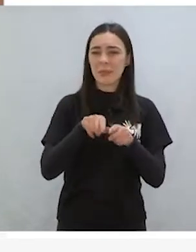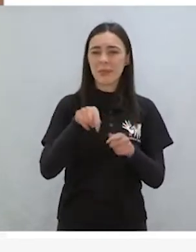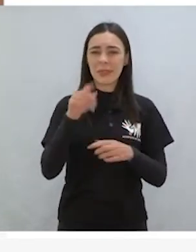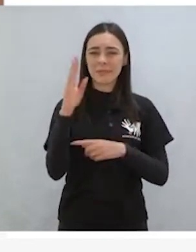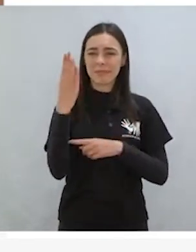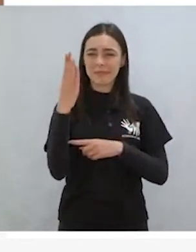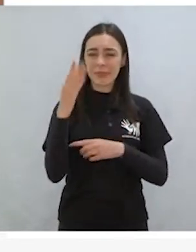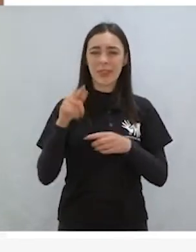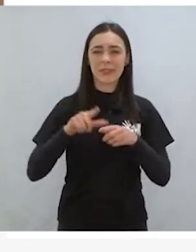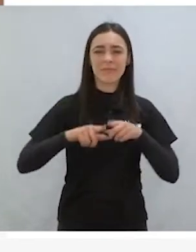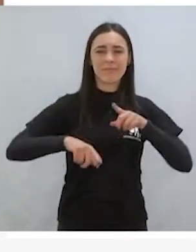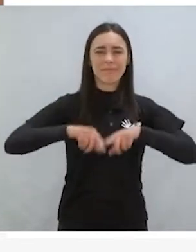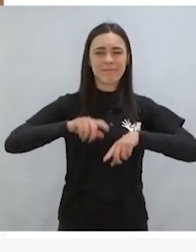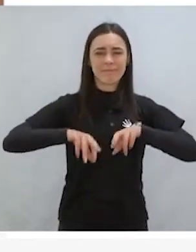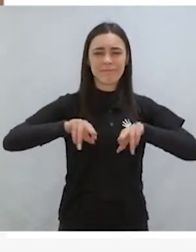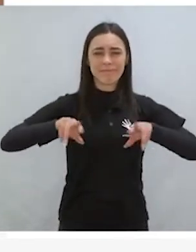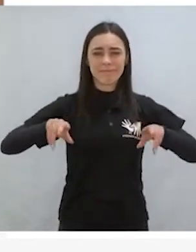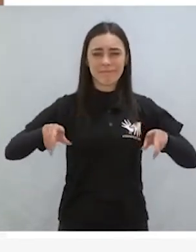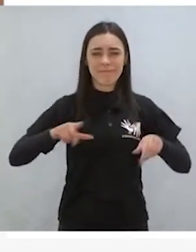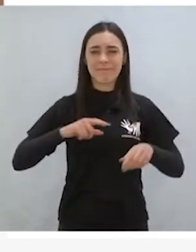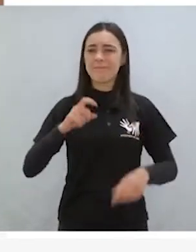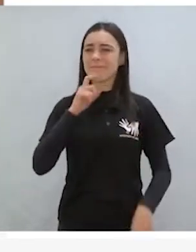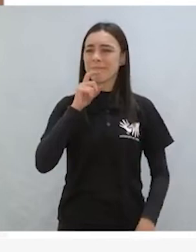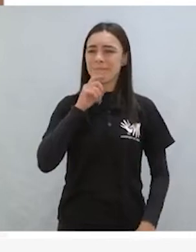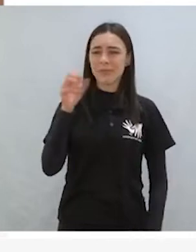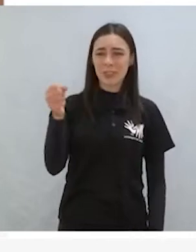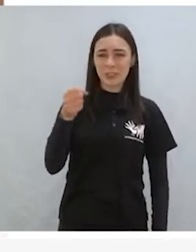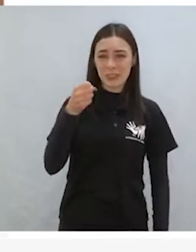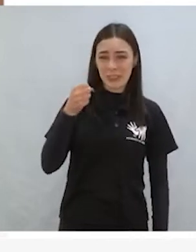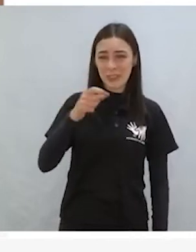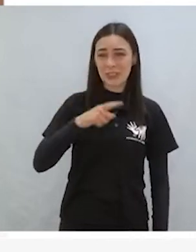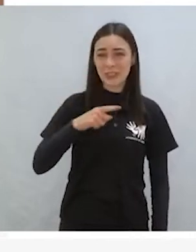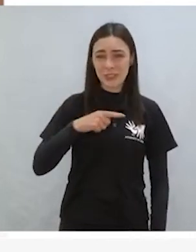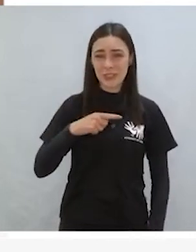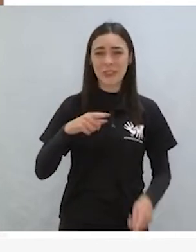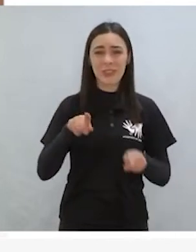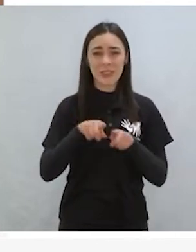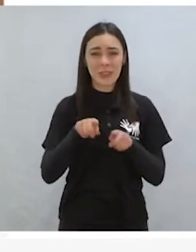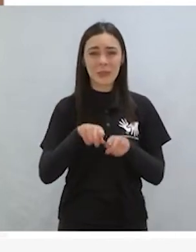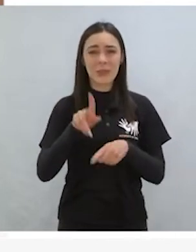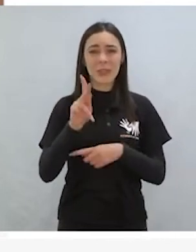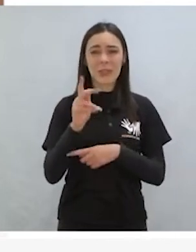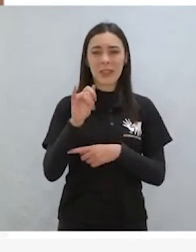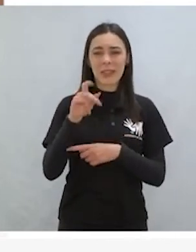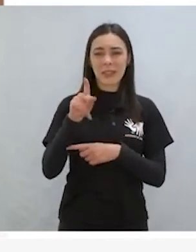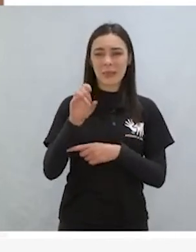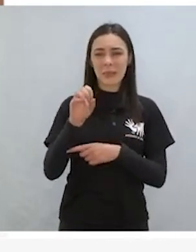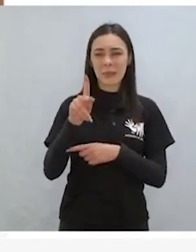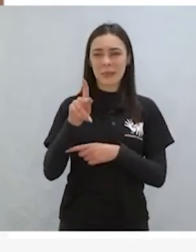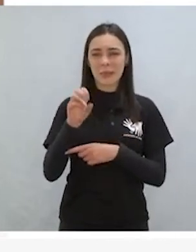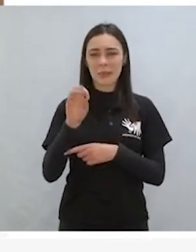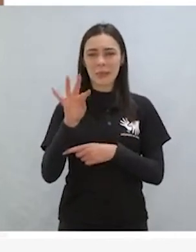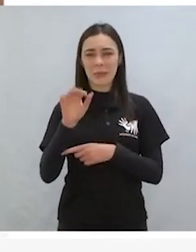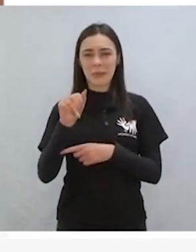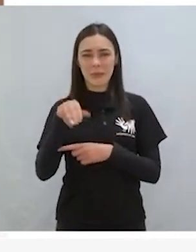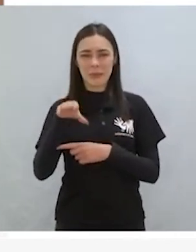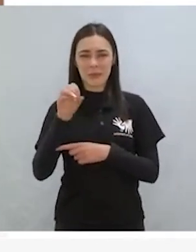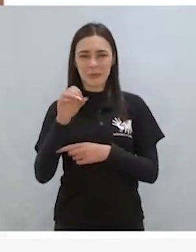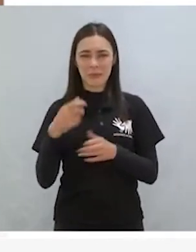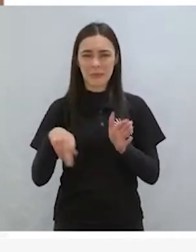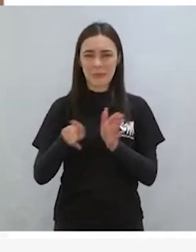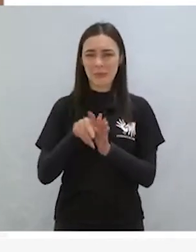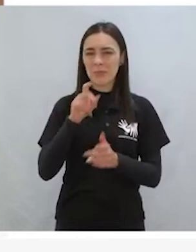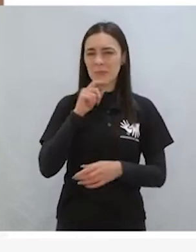espelhos, ferramentas, geladeiras, um hipopótamo de madeira para